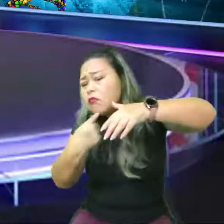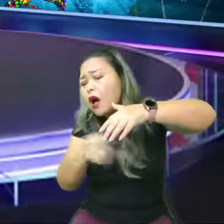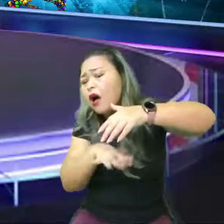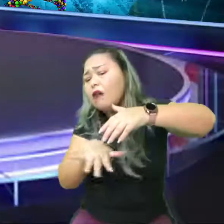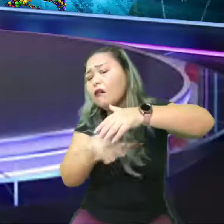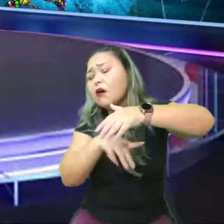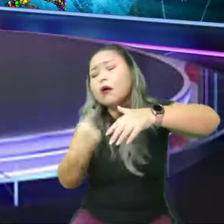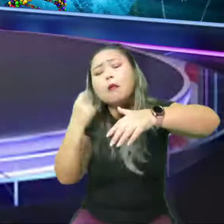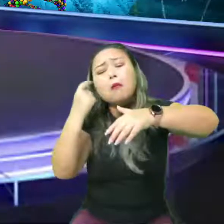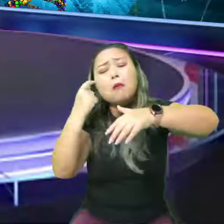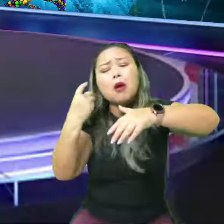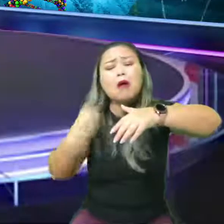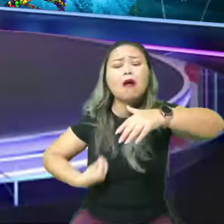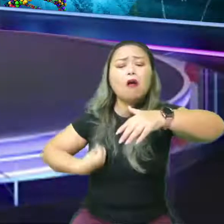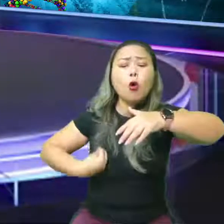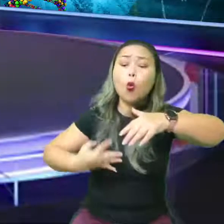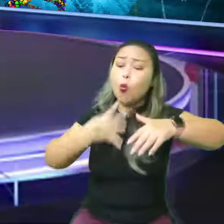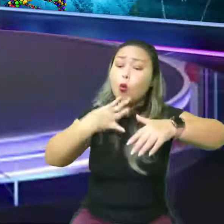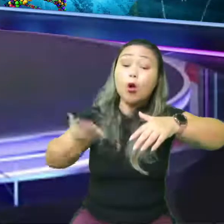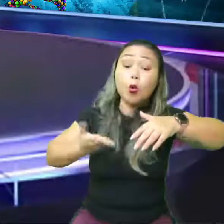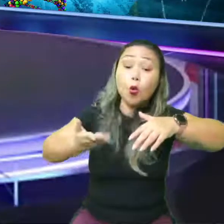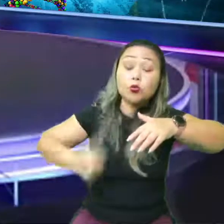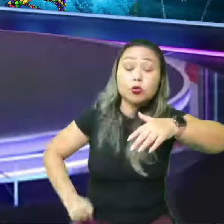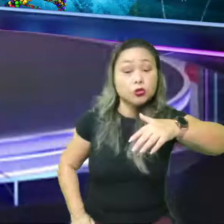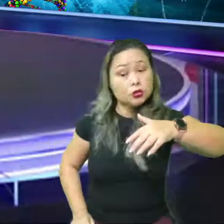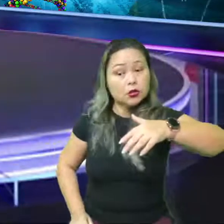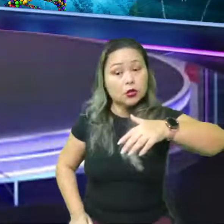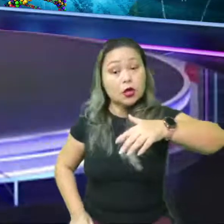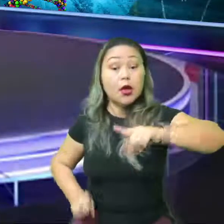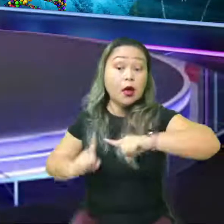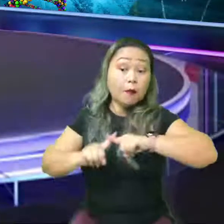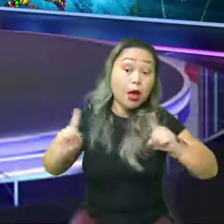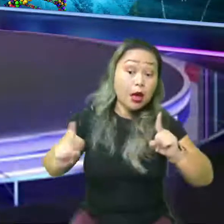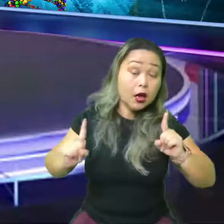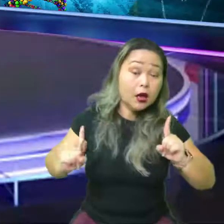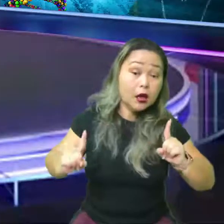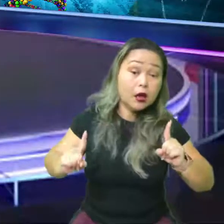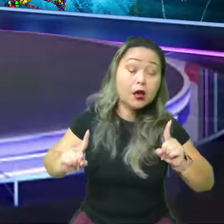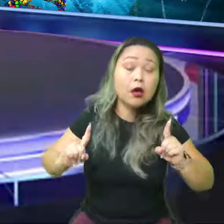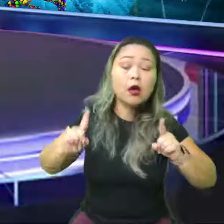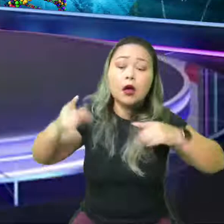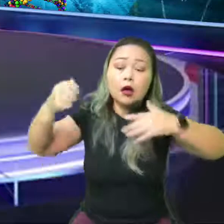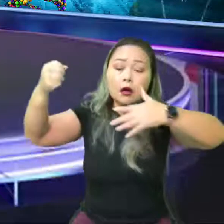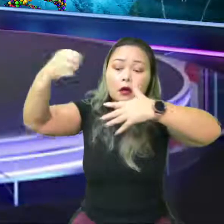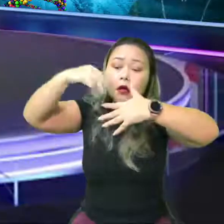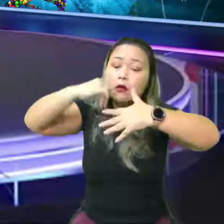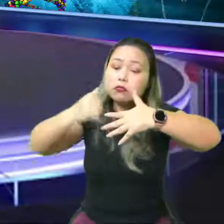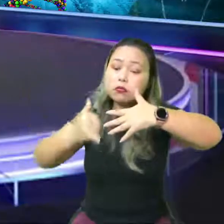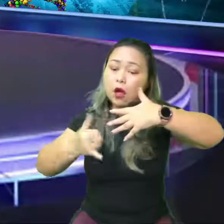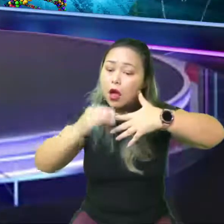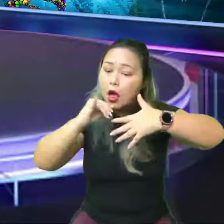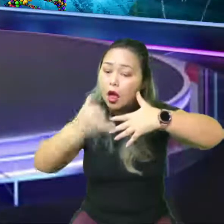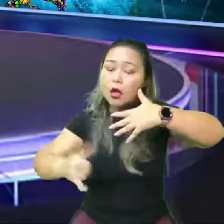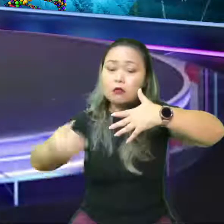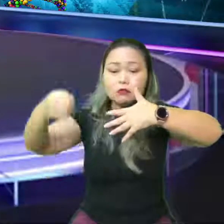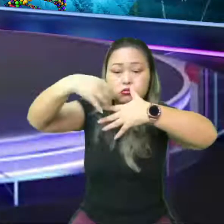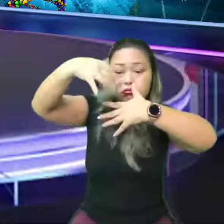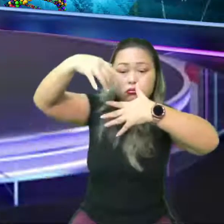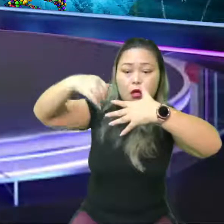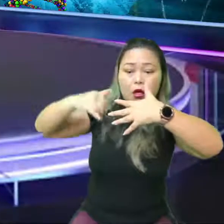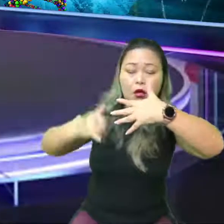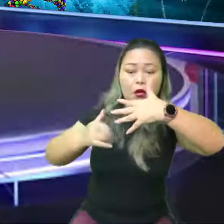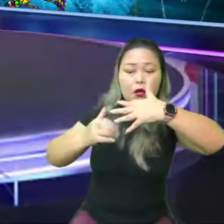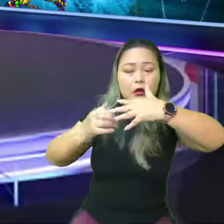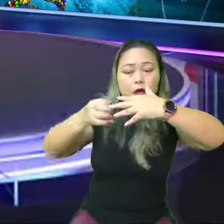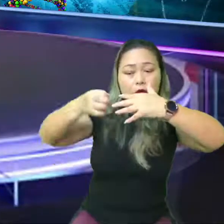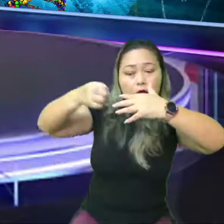inviável quando a gente pensa na vida como a gente conhece hoje. Mas essas descargas elétricas, segundo alguns cientistas, né,